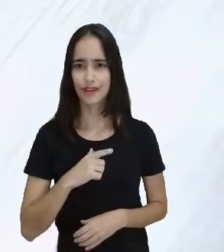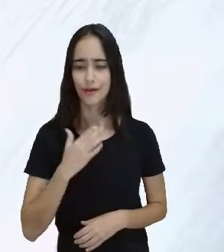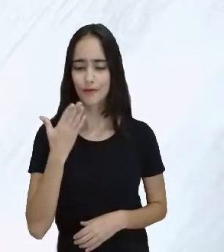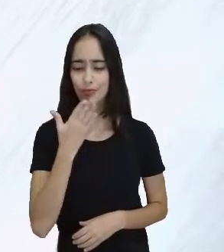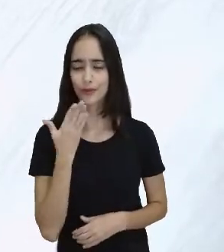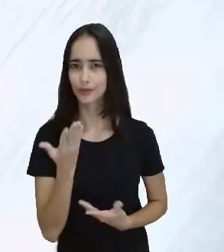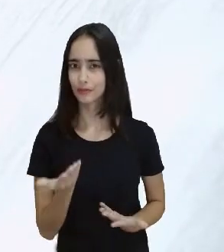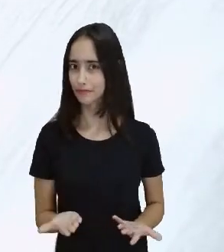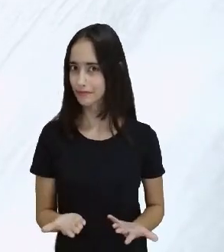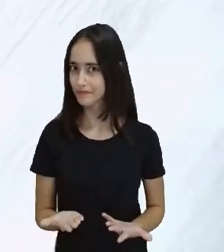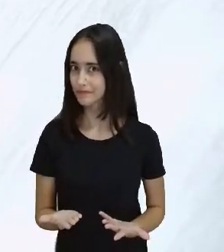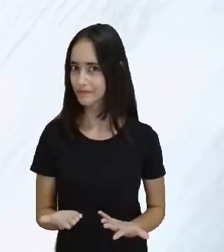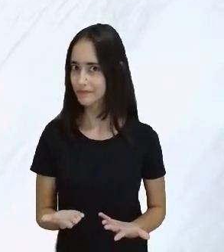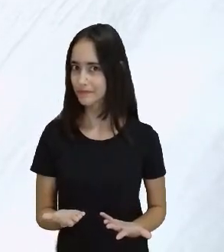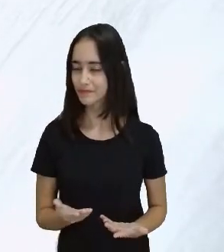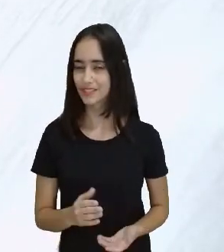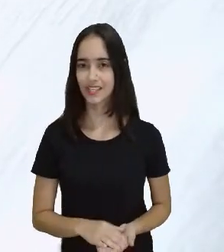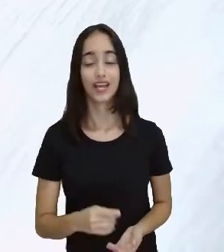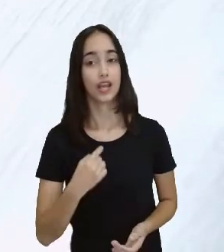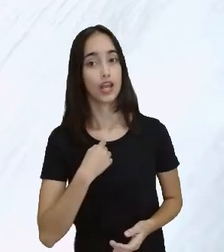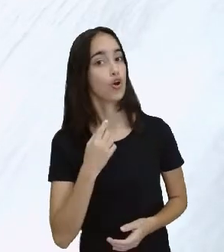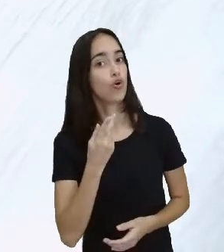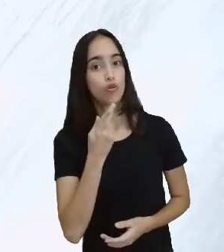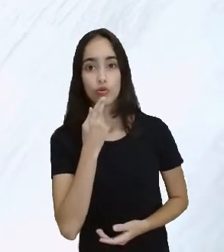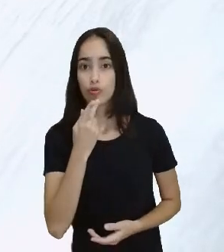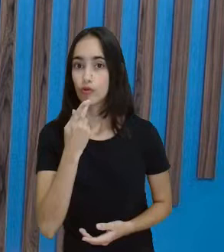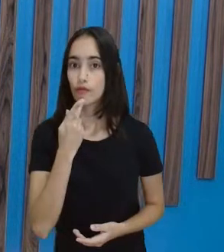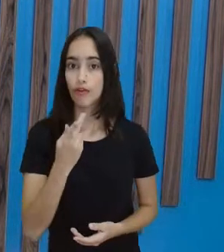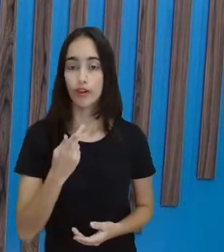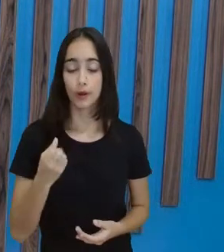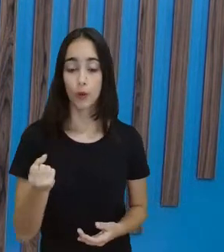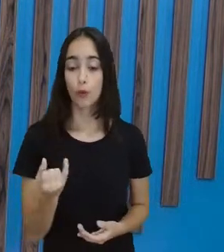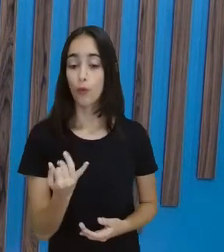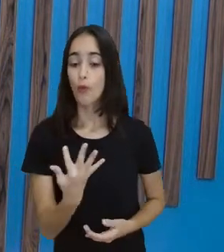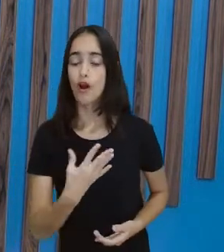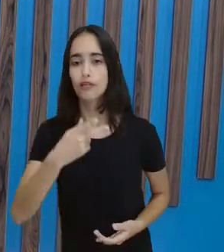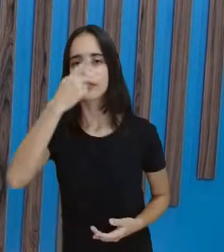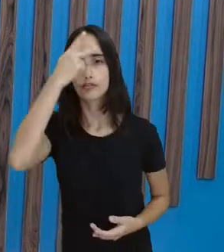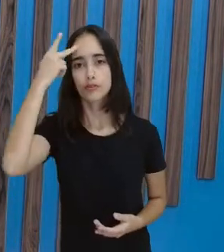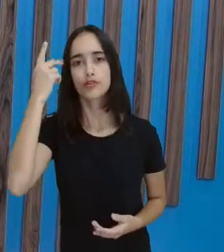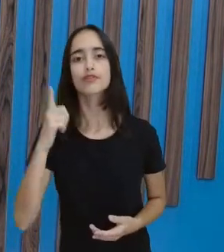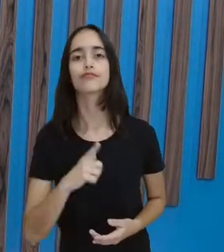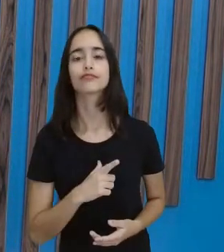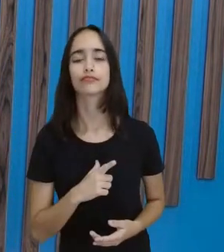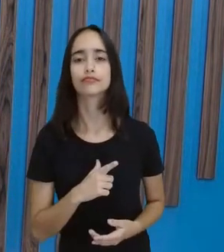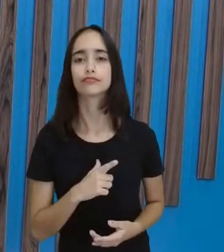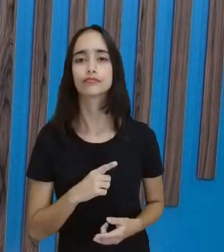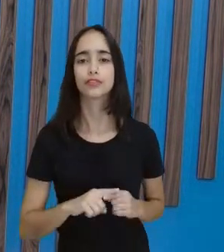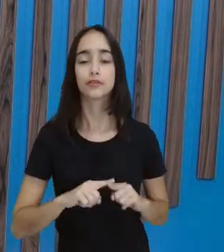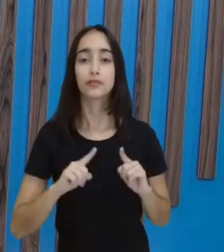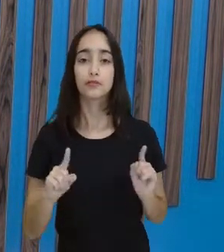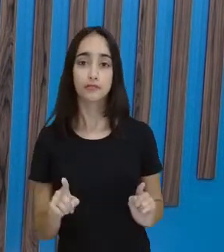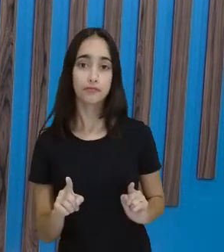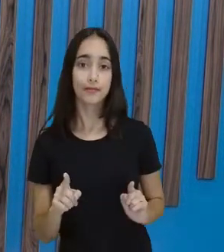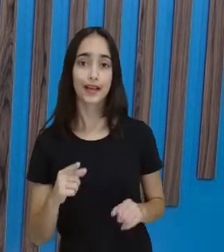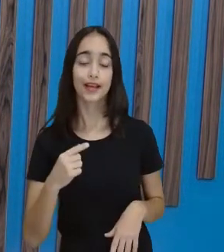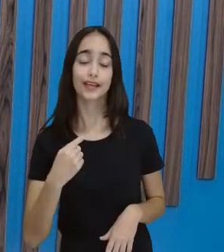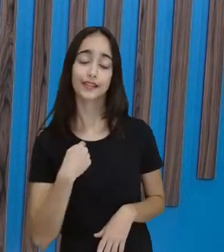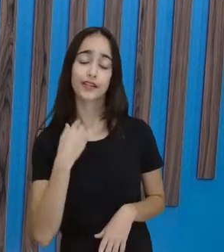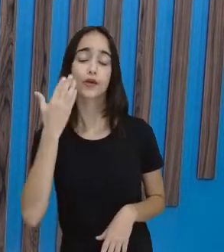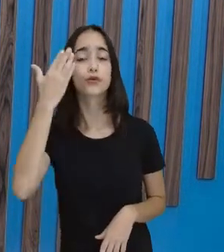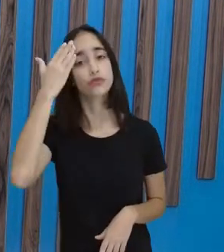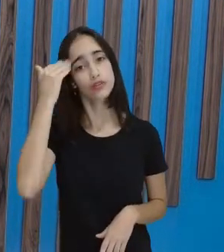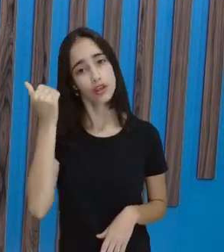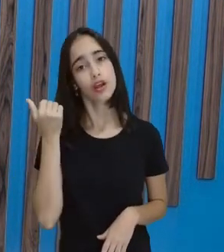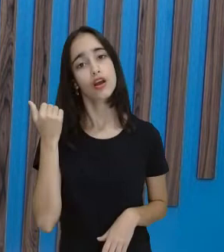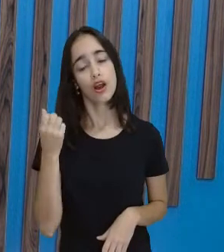bombons. Eu ainda não disse a quantidade de pessoas que irão receber. Mas eu sei a quantidade de